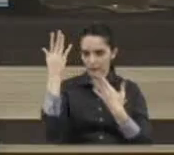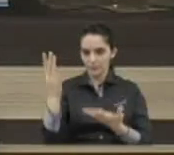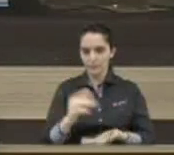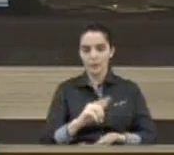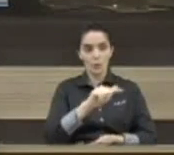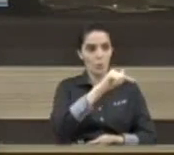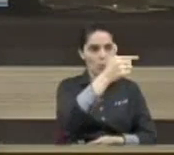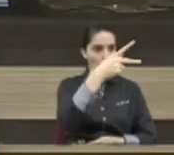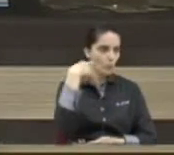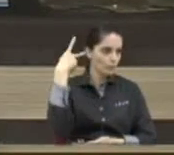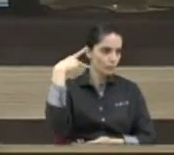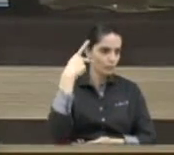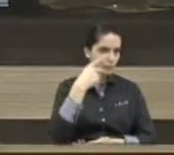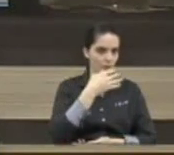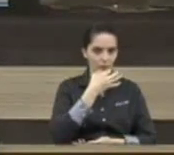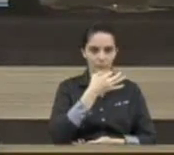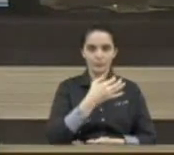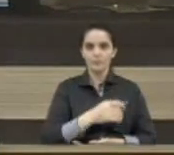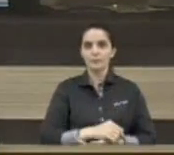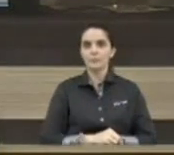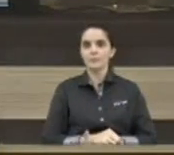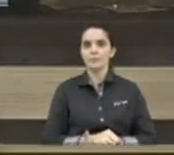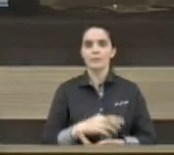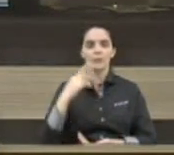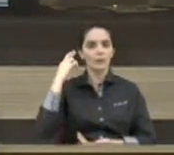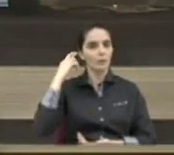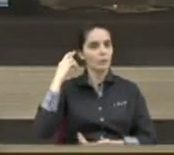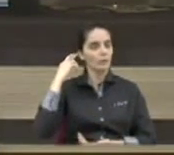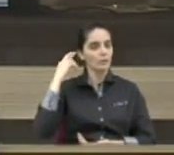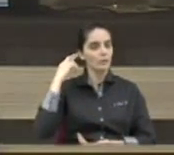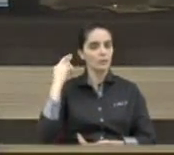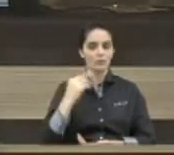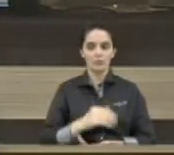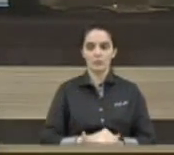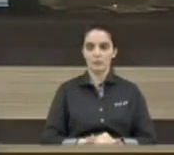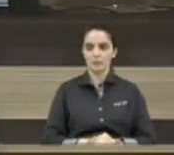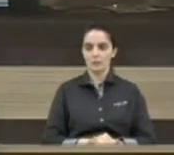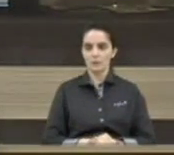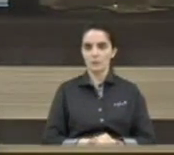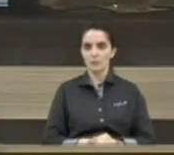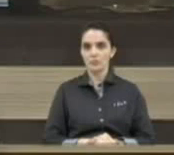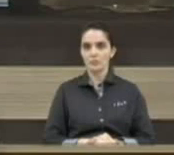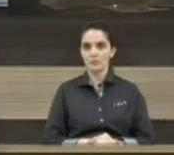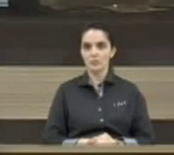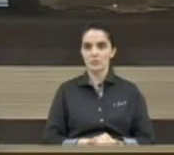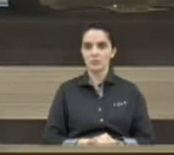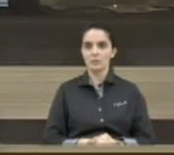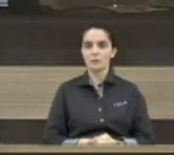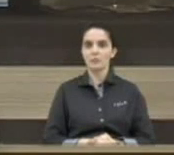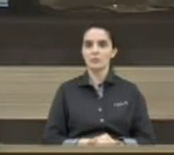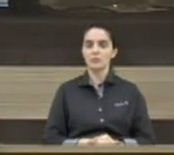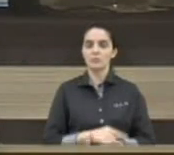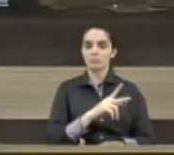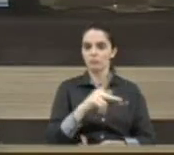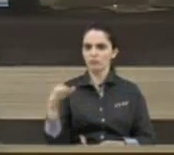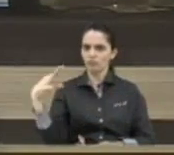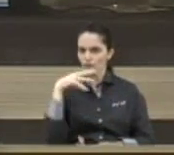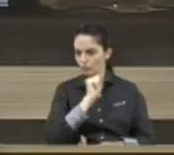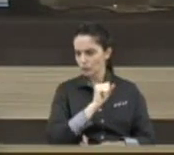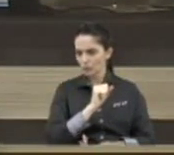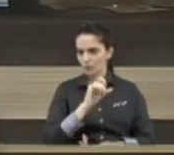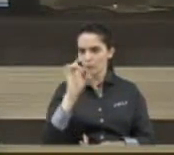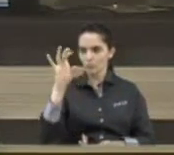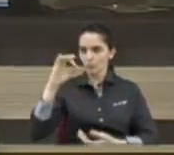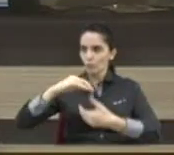Mais algum vereador? Com a palavra, o nobre vereador Ronei Costa Martins. E Silva. Senhor presidente, rapidamente, cumprimentar a